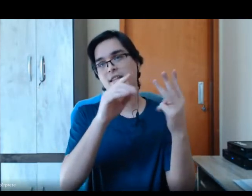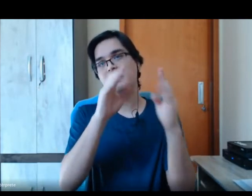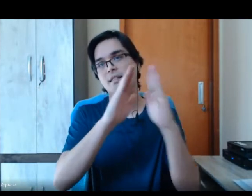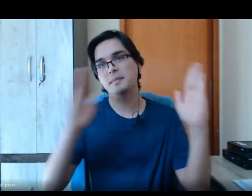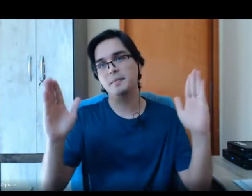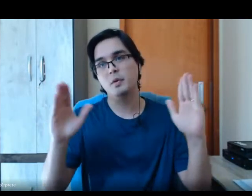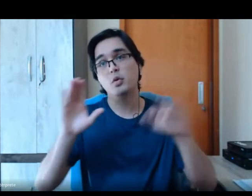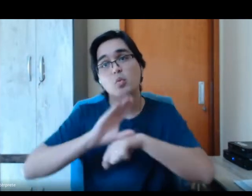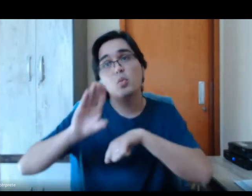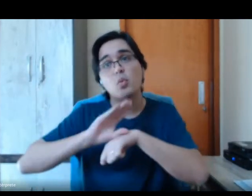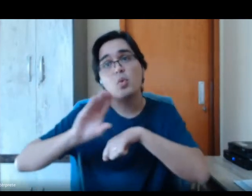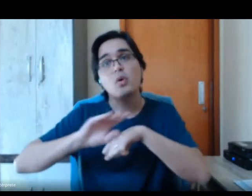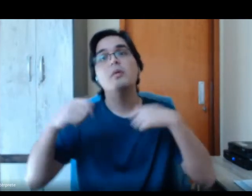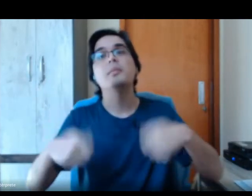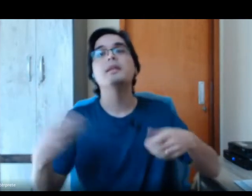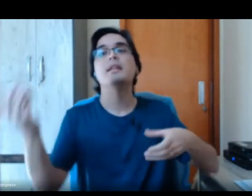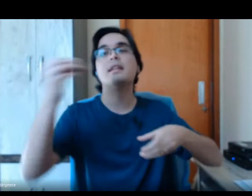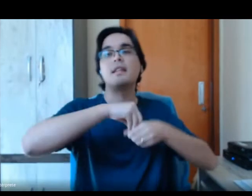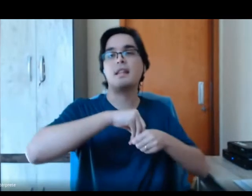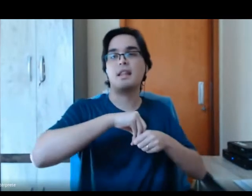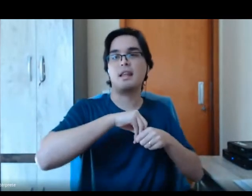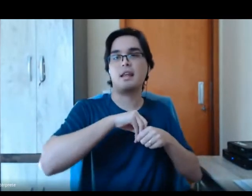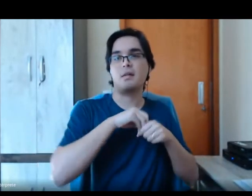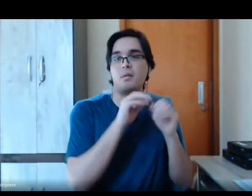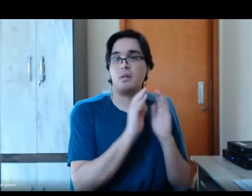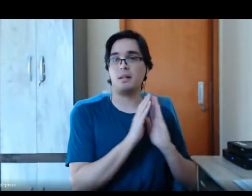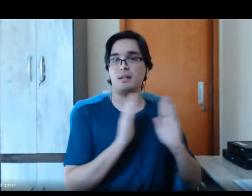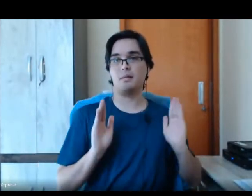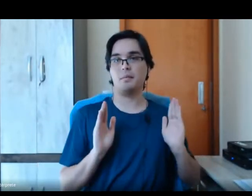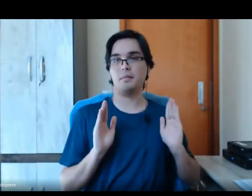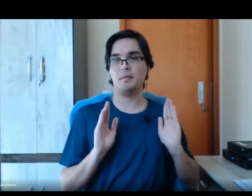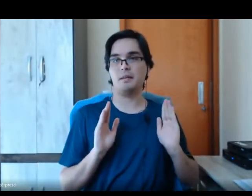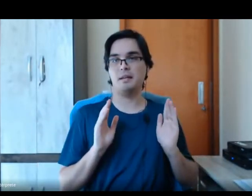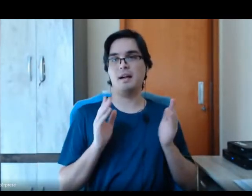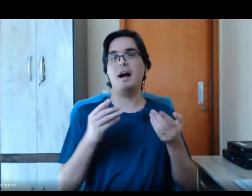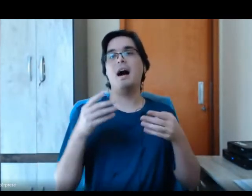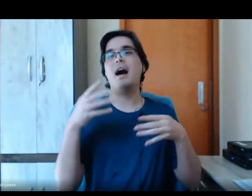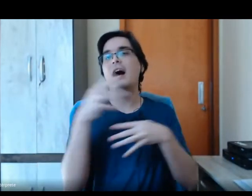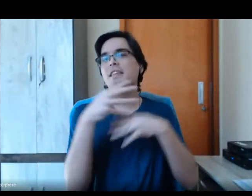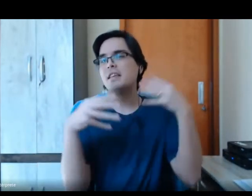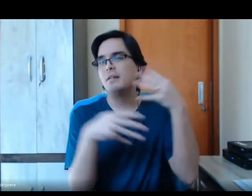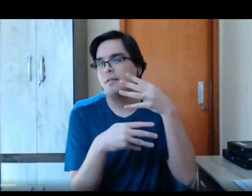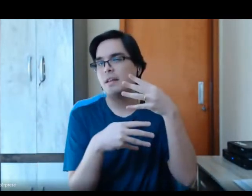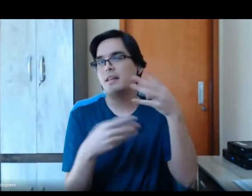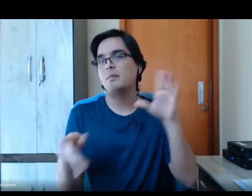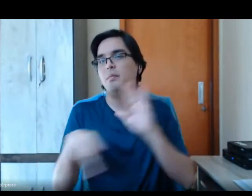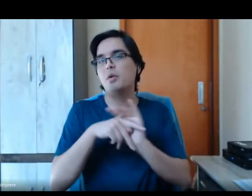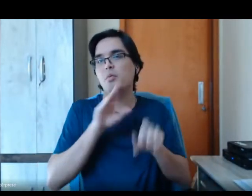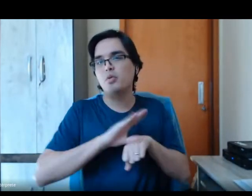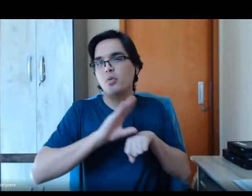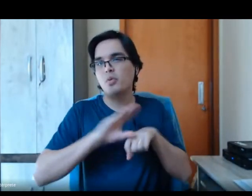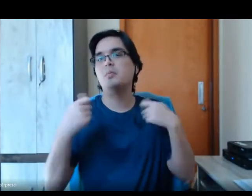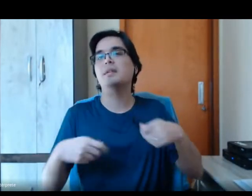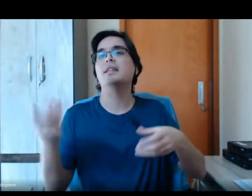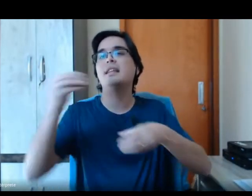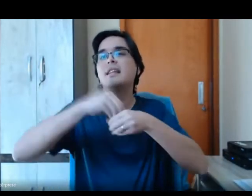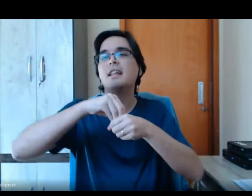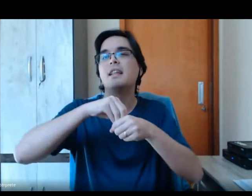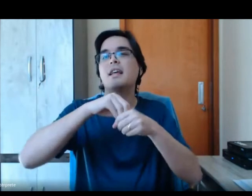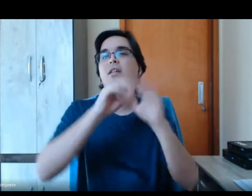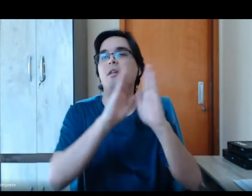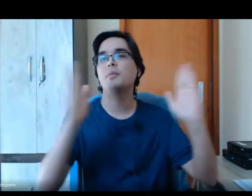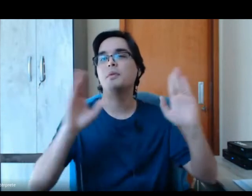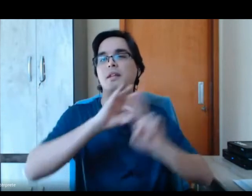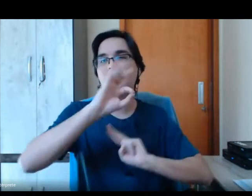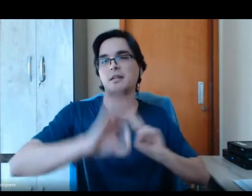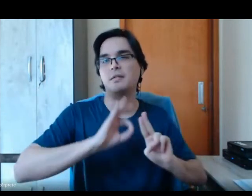eu não assisti a live da Emilene, mas só adiantando assim, a gente também tem um adicional